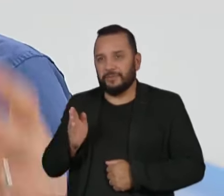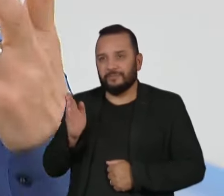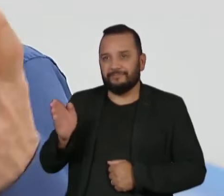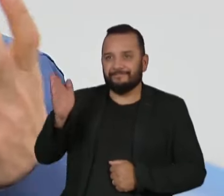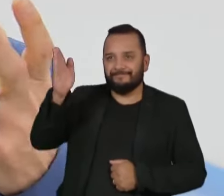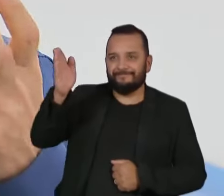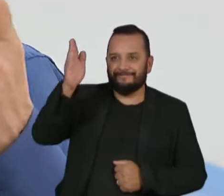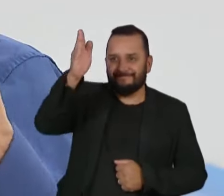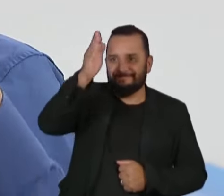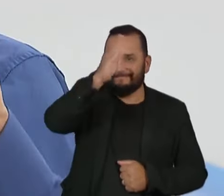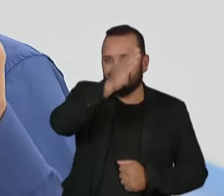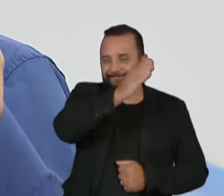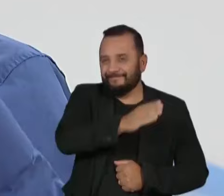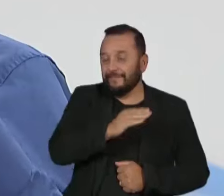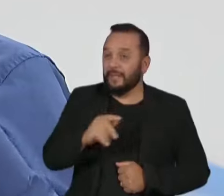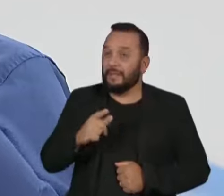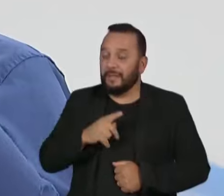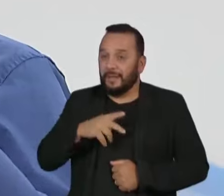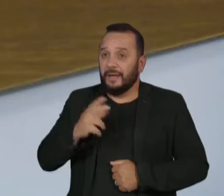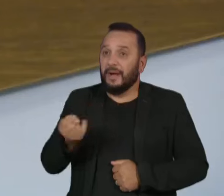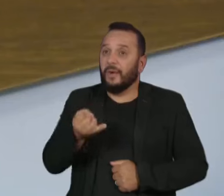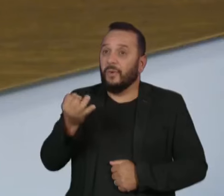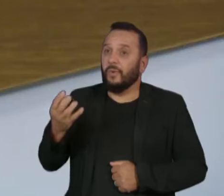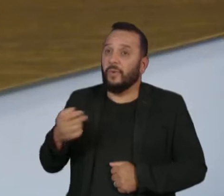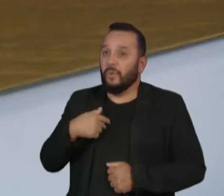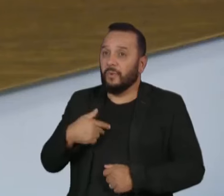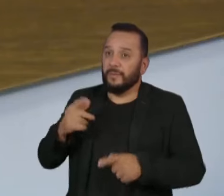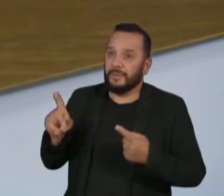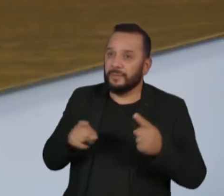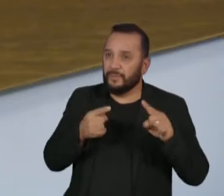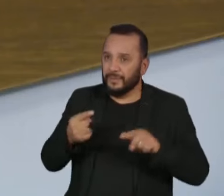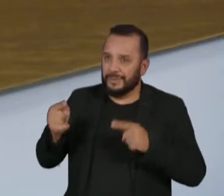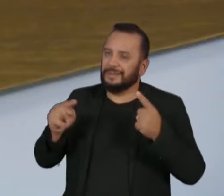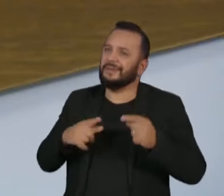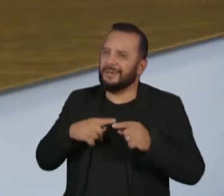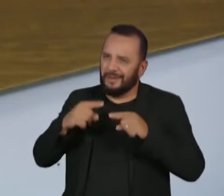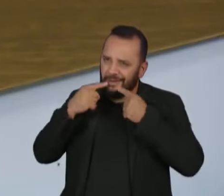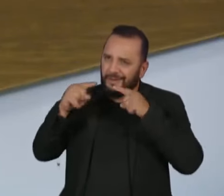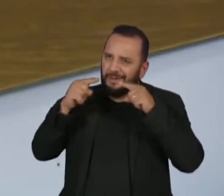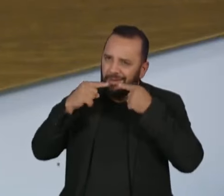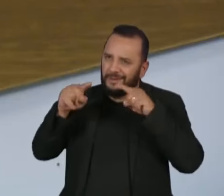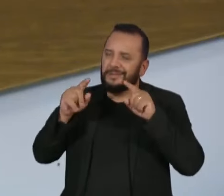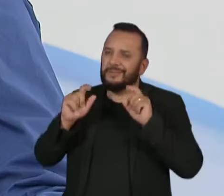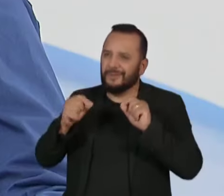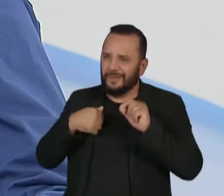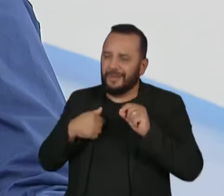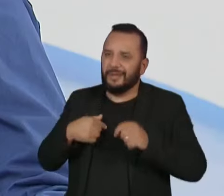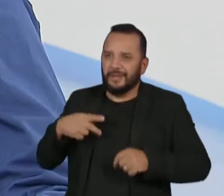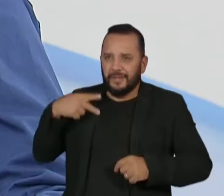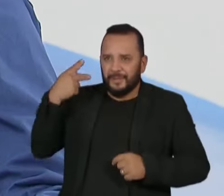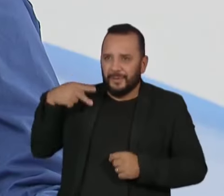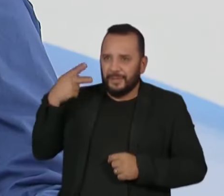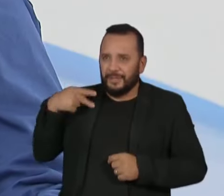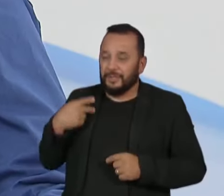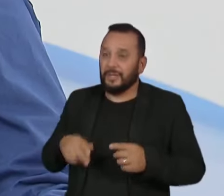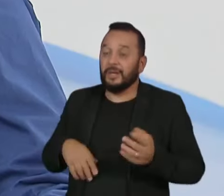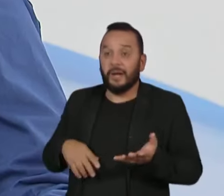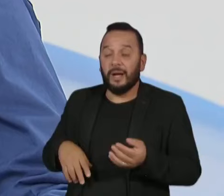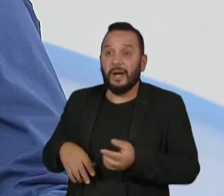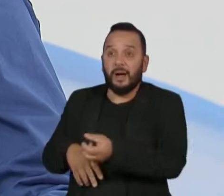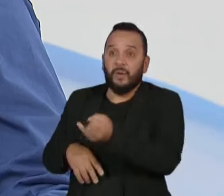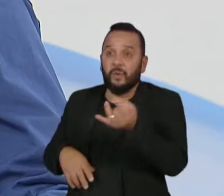têm uma pegada, elas são muito críticas, né? E as pessoas de repente